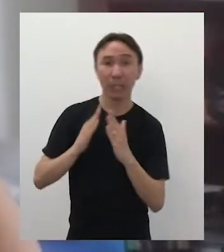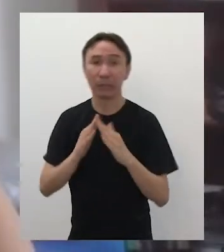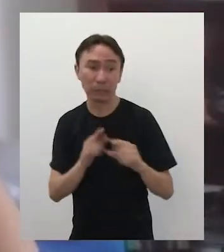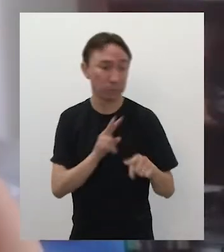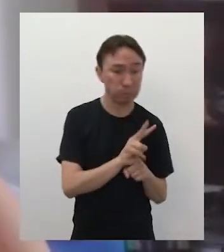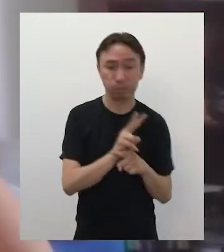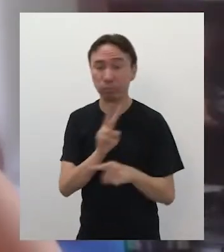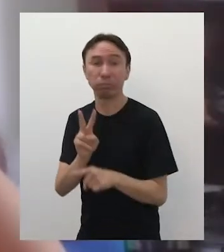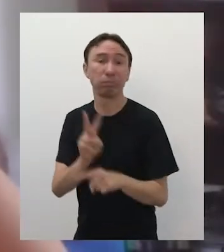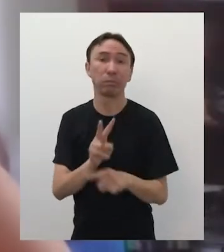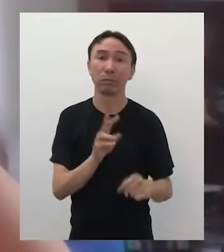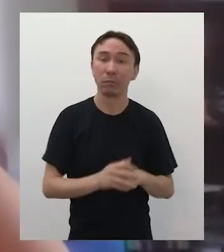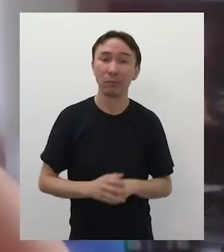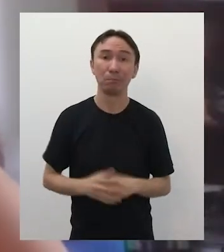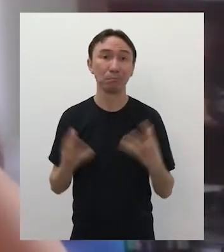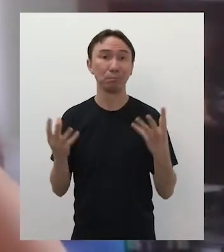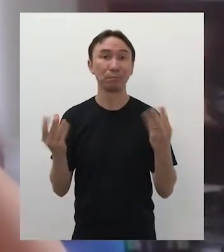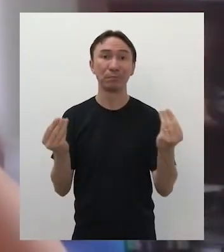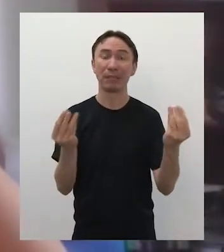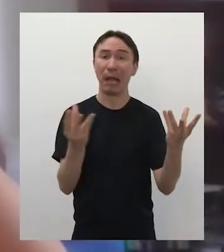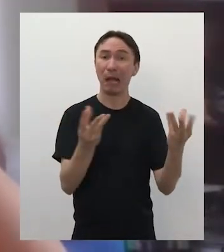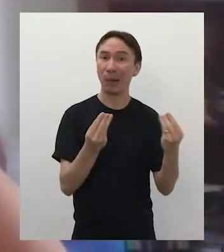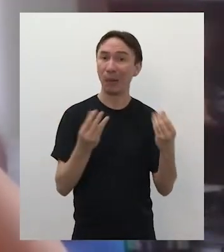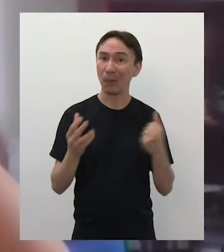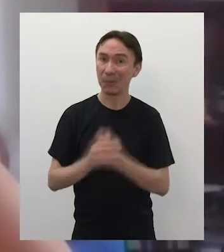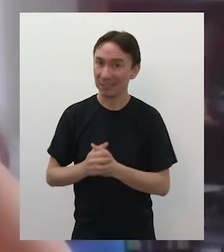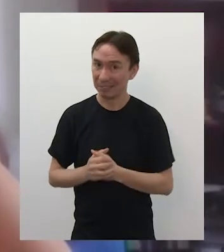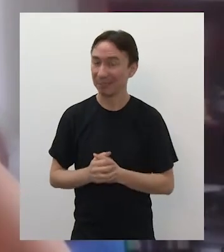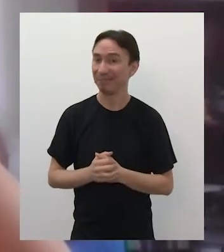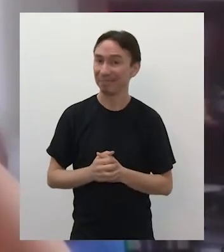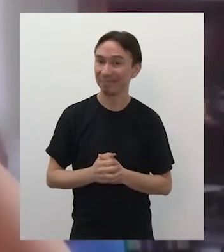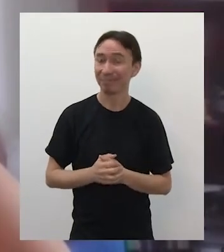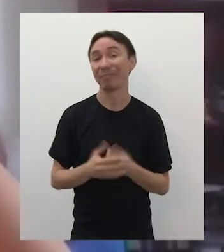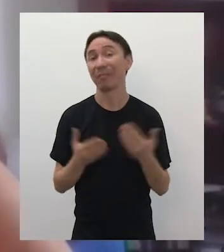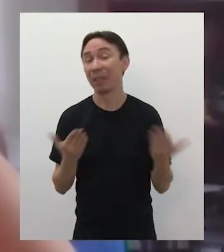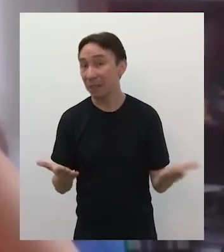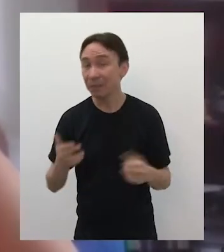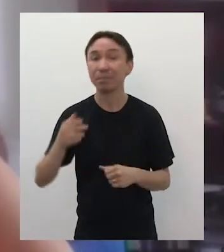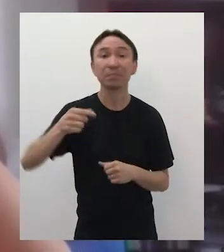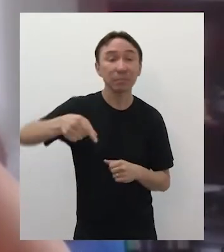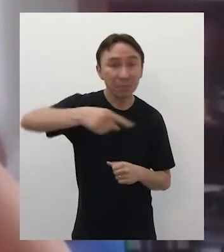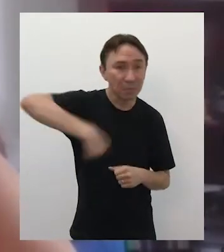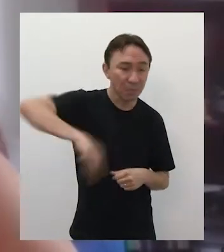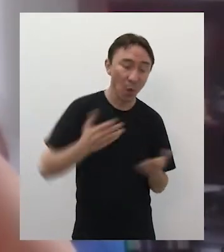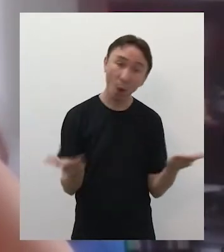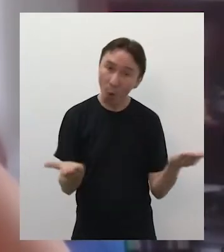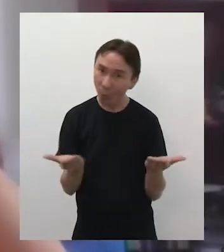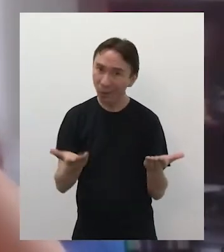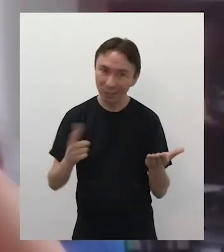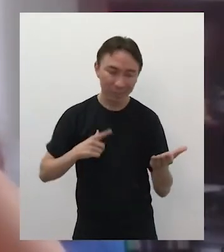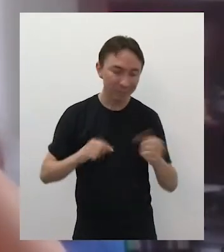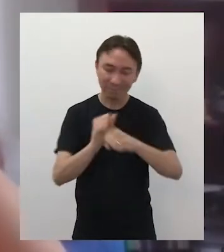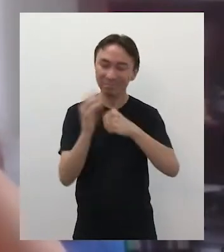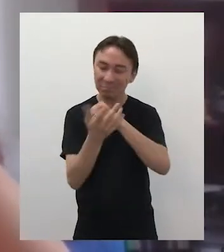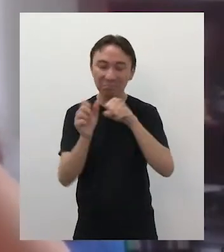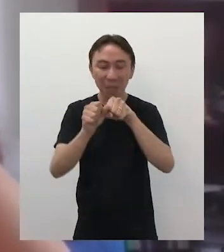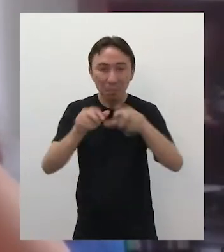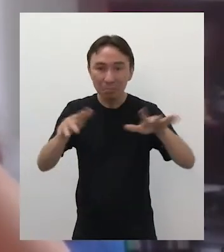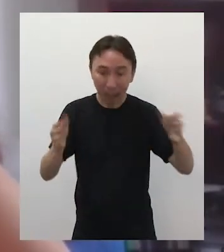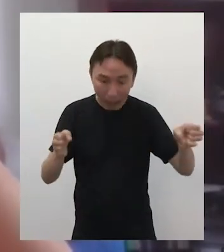nosso dia a dia, a gente tem muitas tarefas para desenvolver o tempo todo, né? Então, telefone,